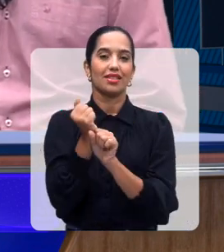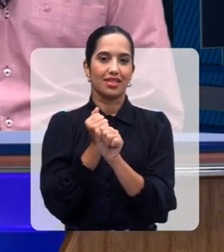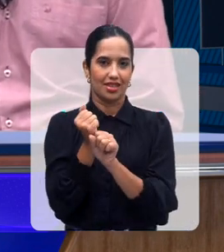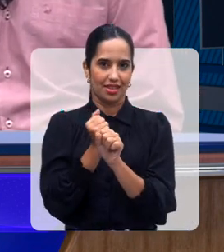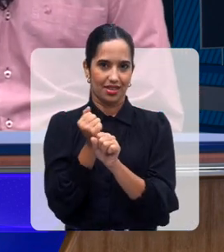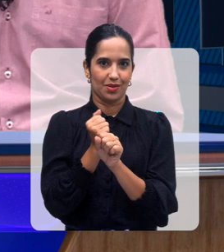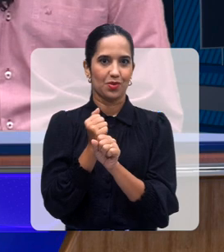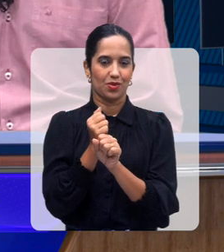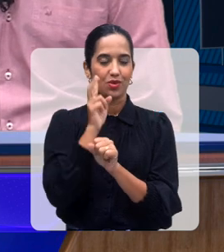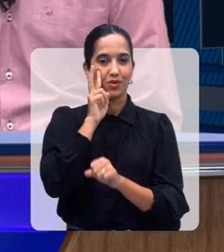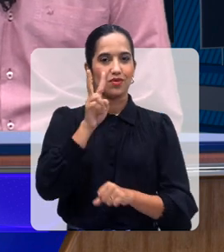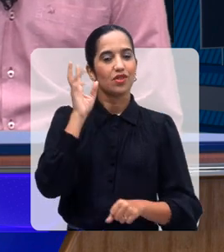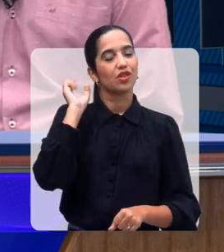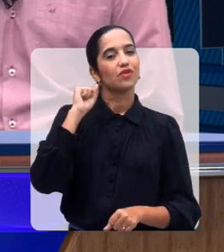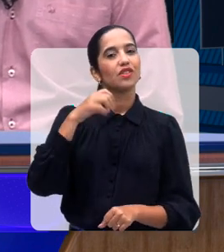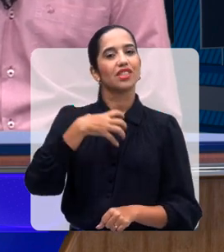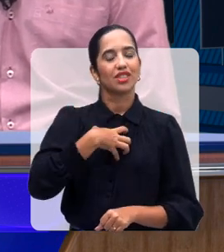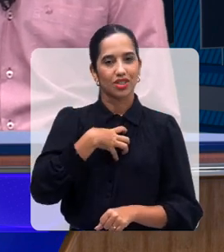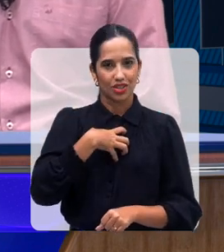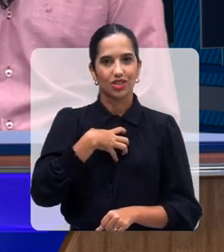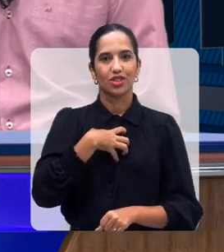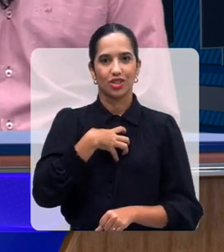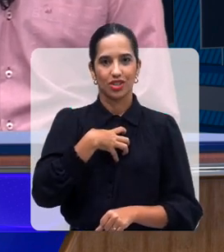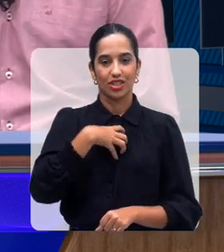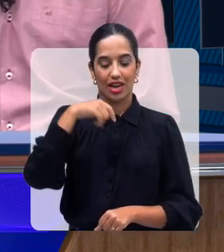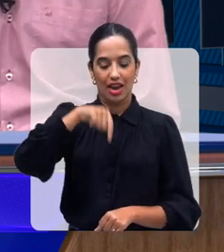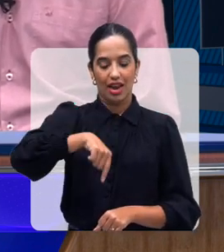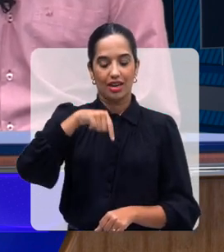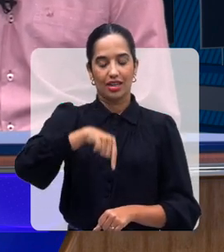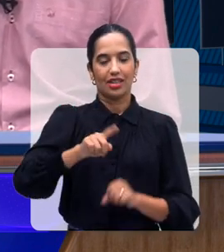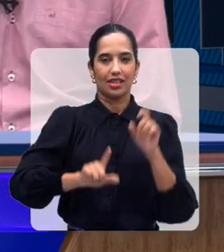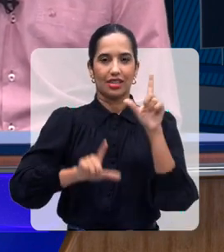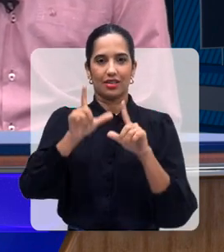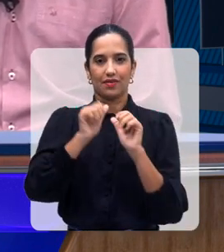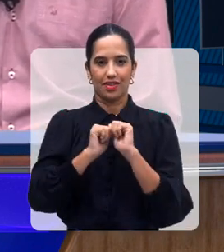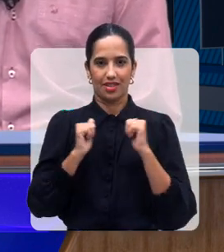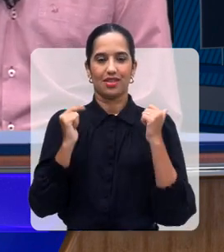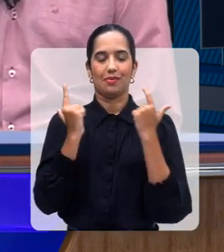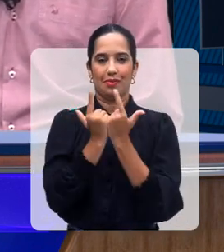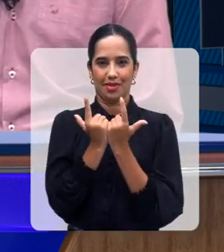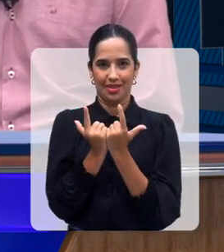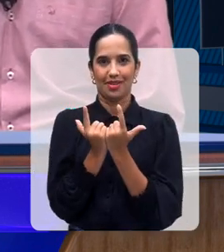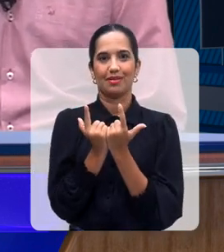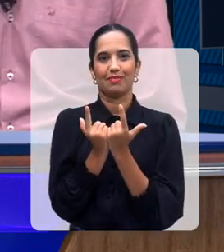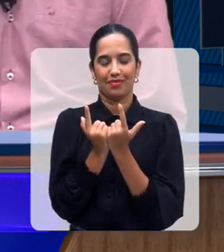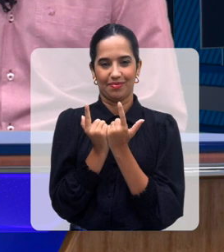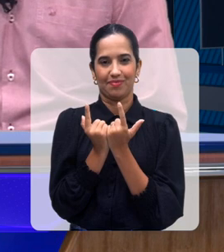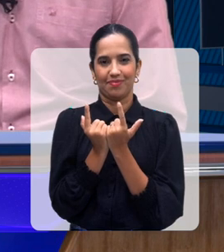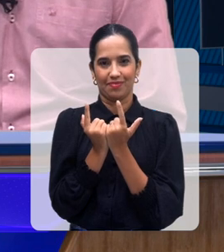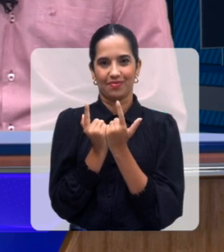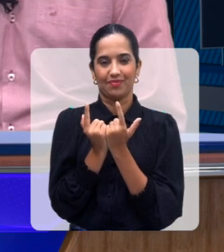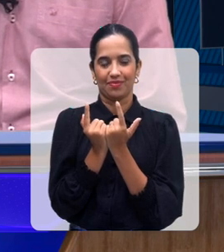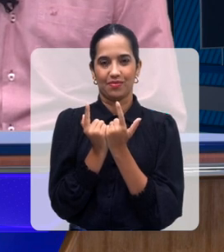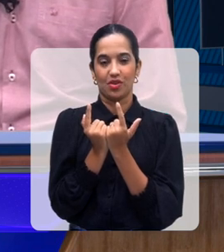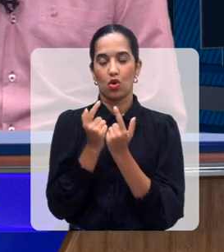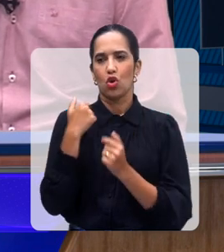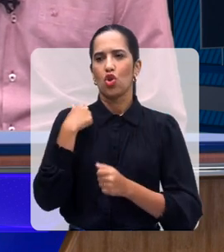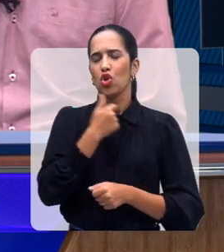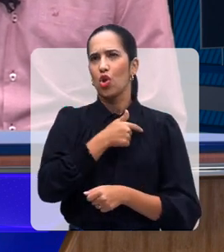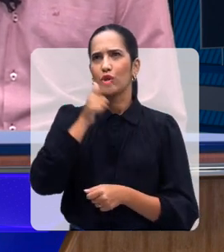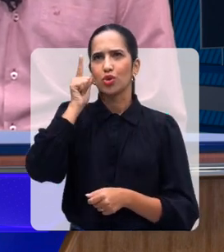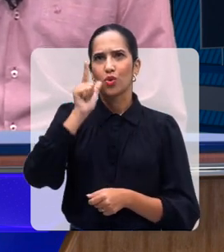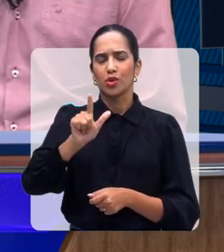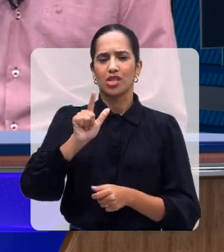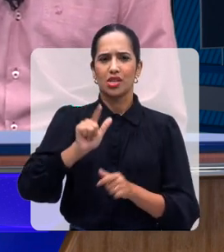10 anos que o Ver, Ouvir, Sentir está no ar na TV Assembleia. Nós não teríamos um